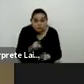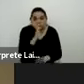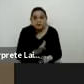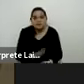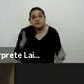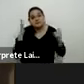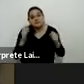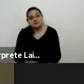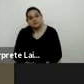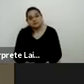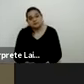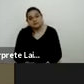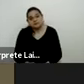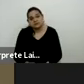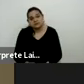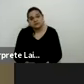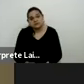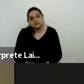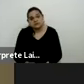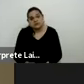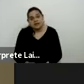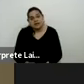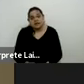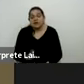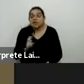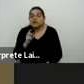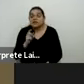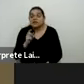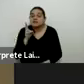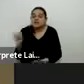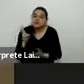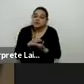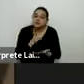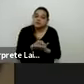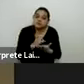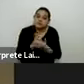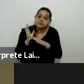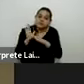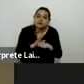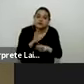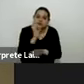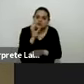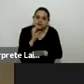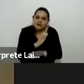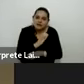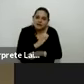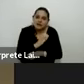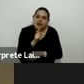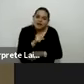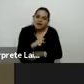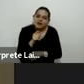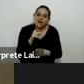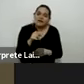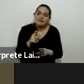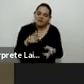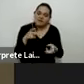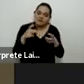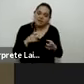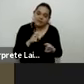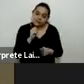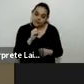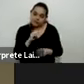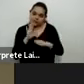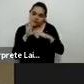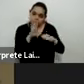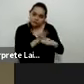lhe dá robustez política e densidade eleitoral, porque ele estava em queda livre antes de aprovar a ajuda emergencial,